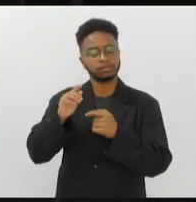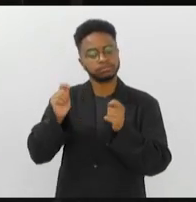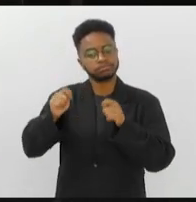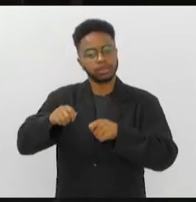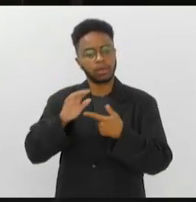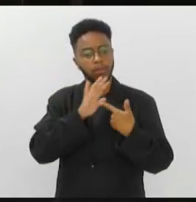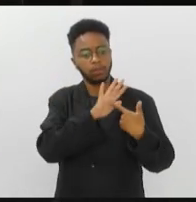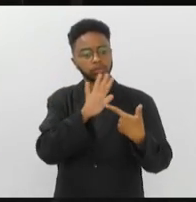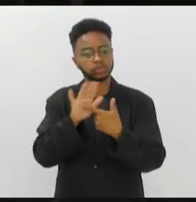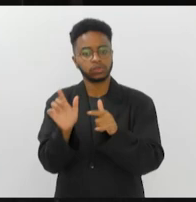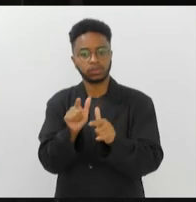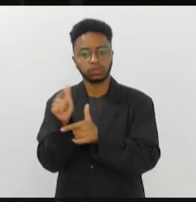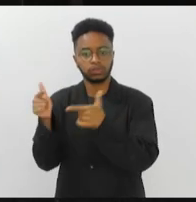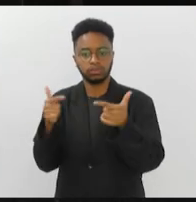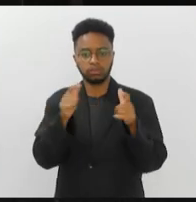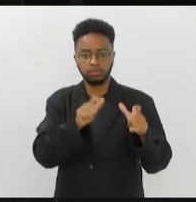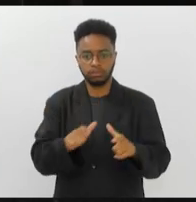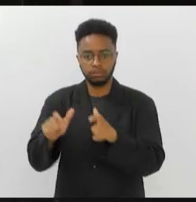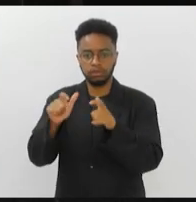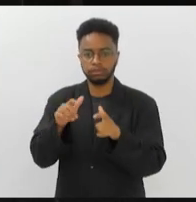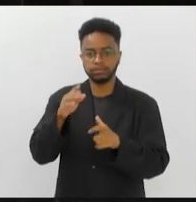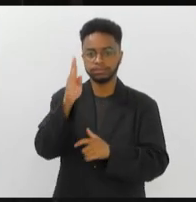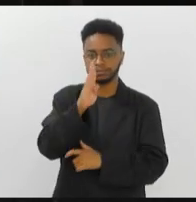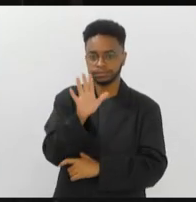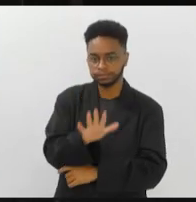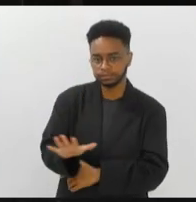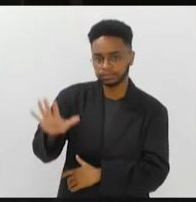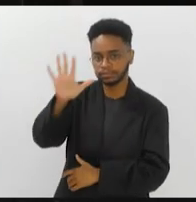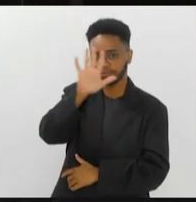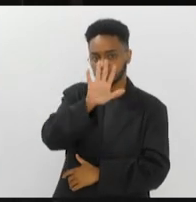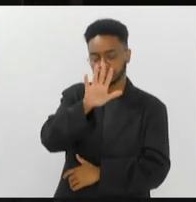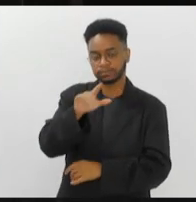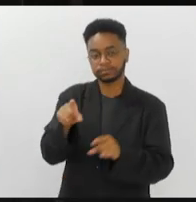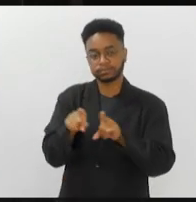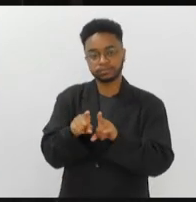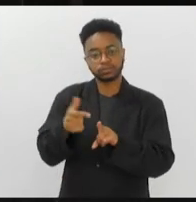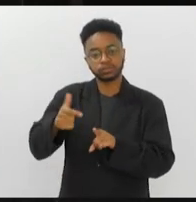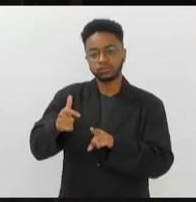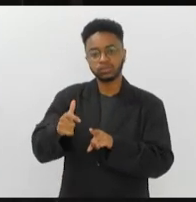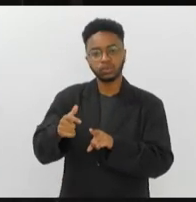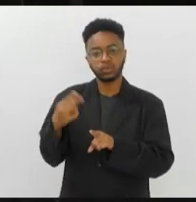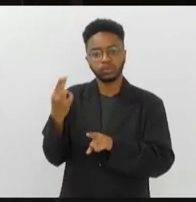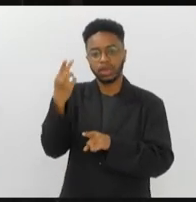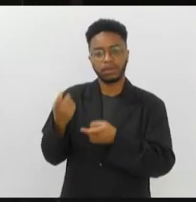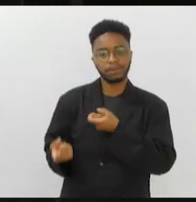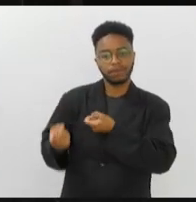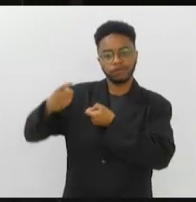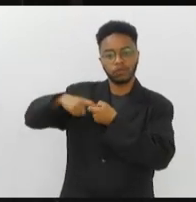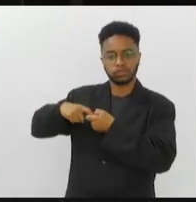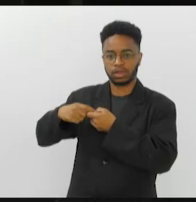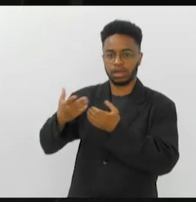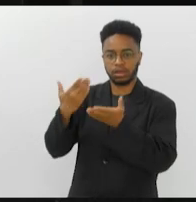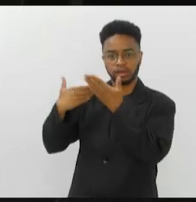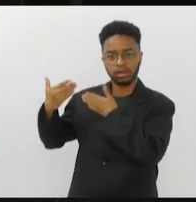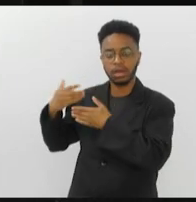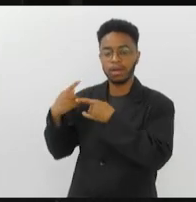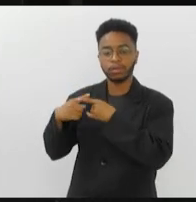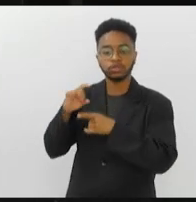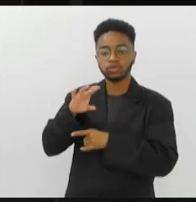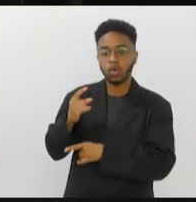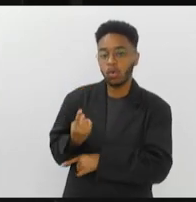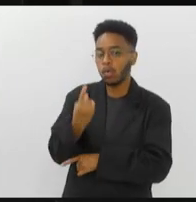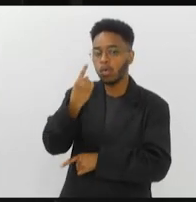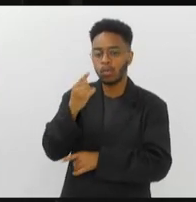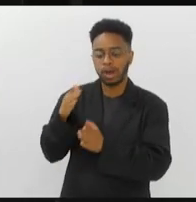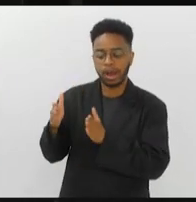inspiração para outras experiências no país. Que não há espaço para retrocesso. Que só existe uma direção